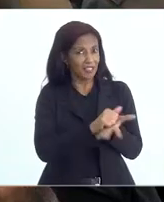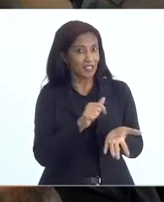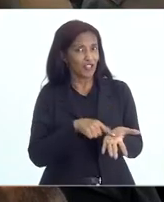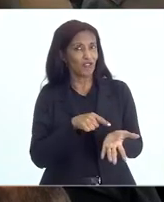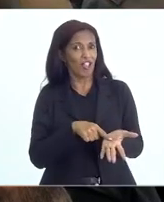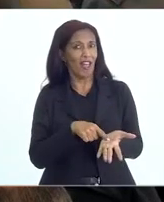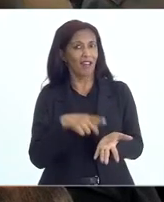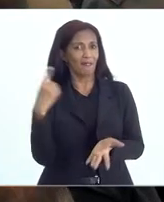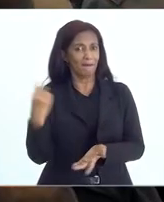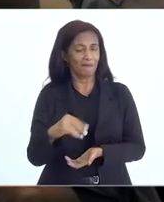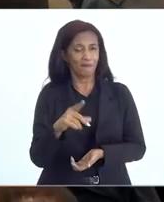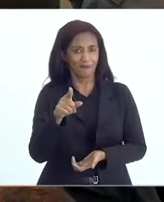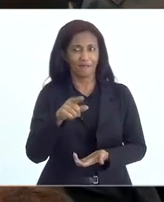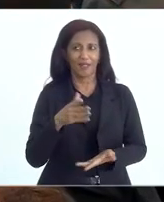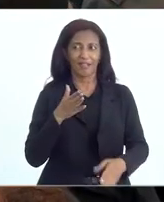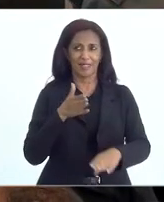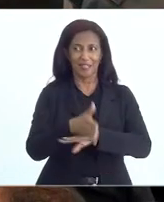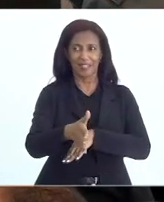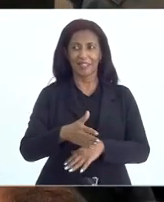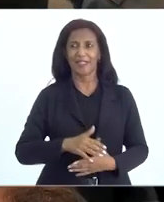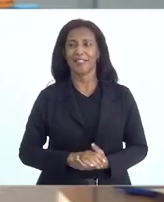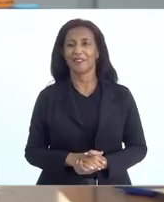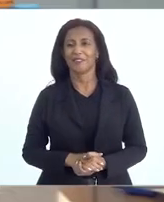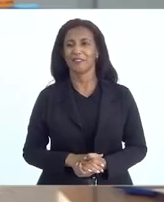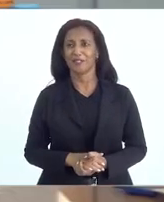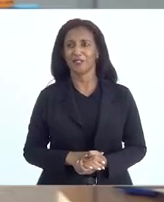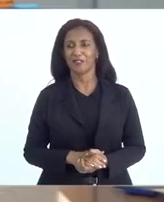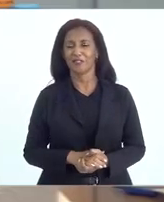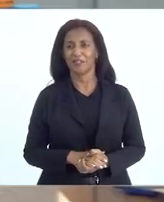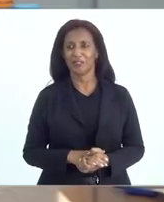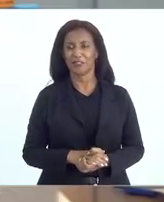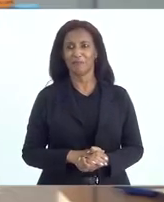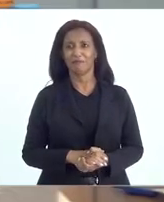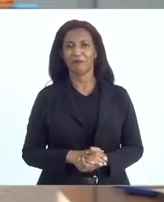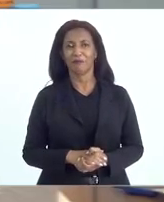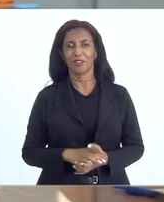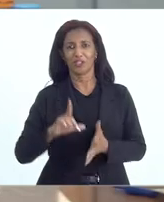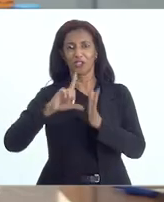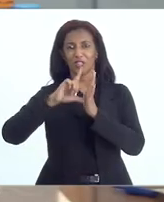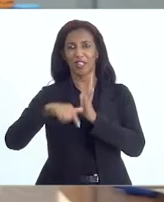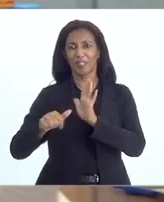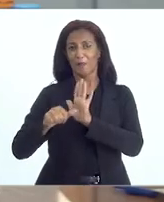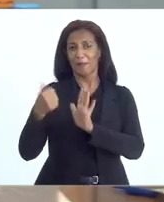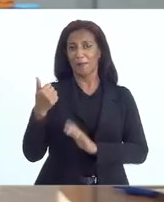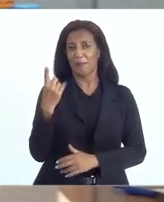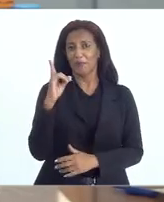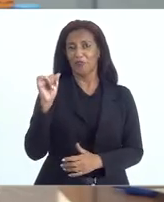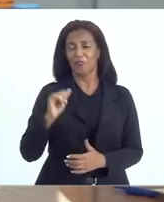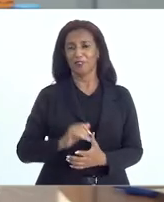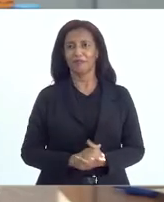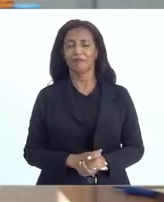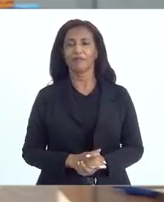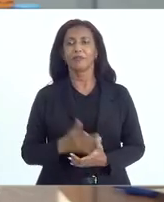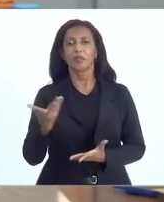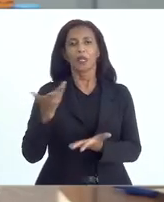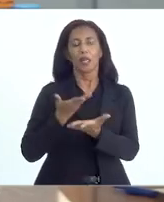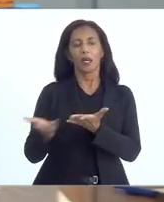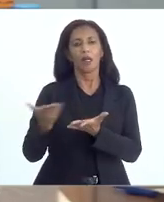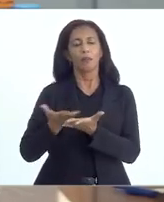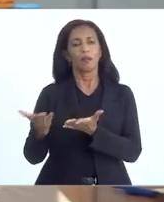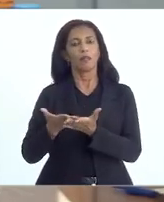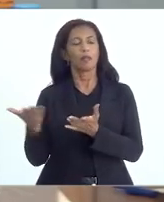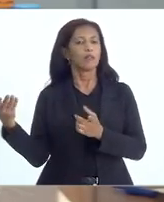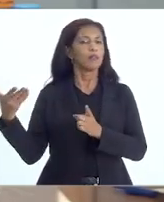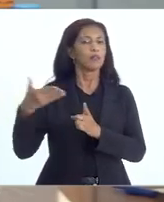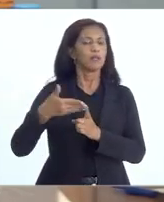lá para tomar uma posição assim que ingressar já vai tomar a primeira por isso não chegar atrasado no primeiro dia mas esse encaminhamento é o